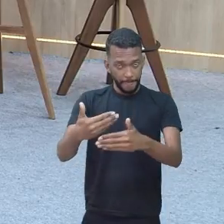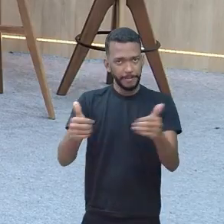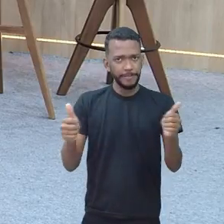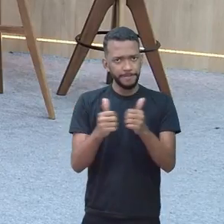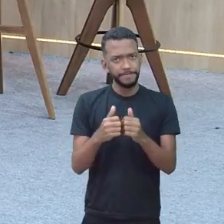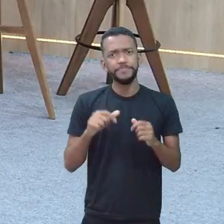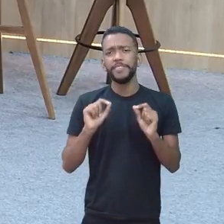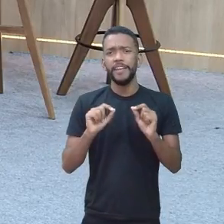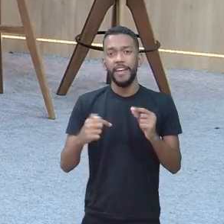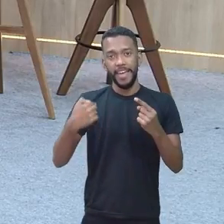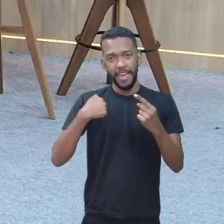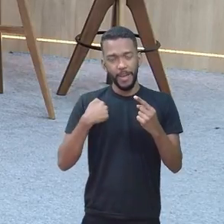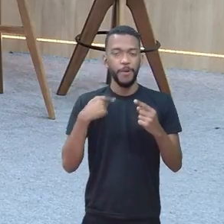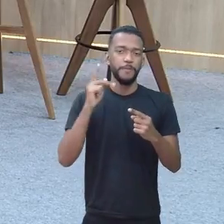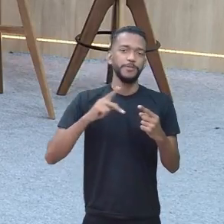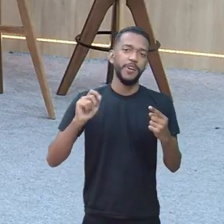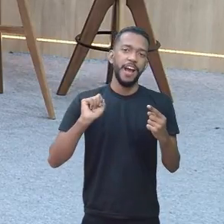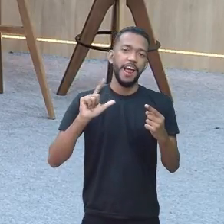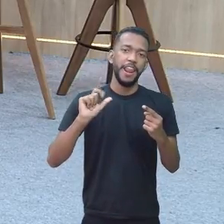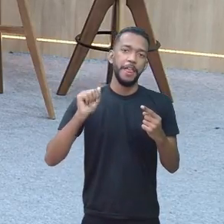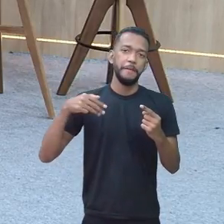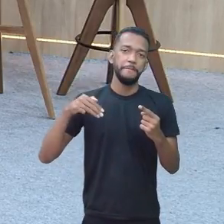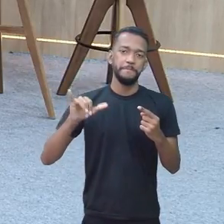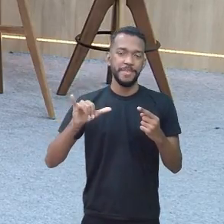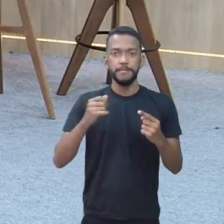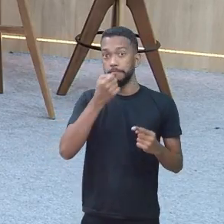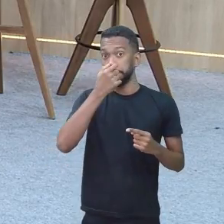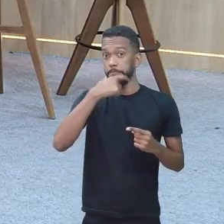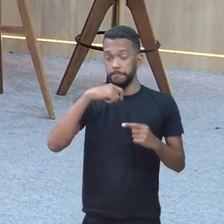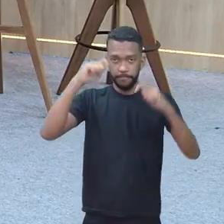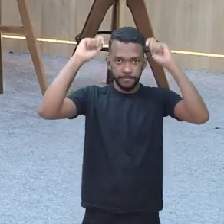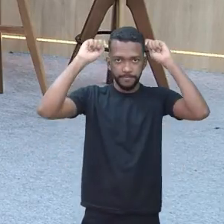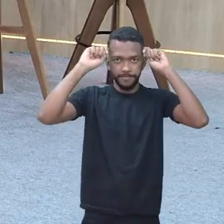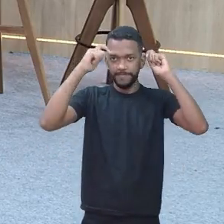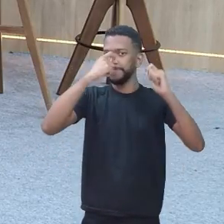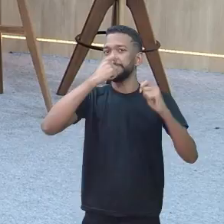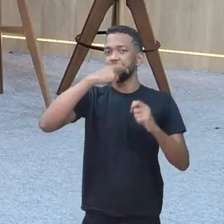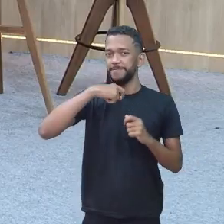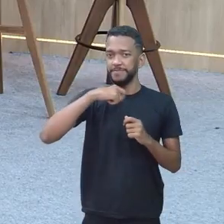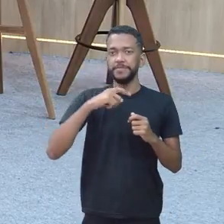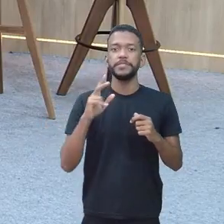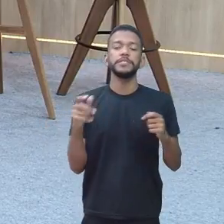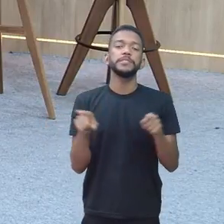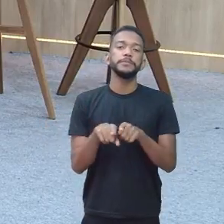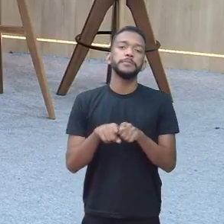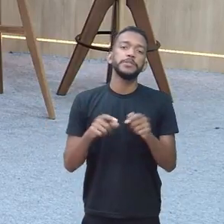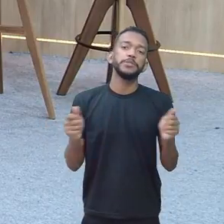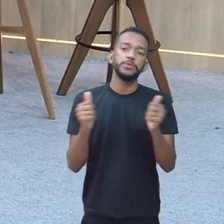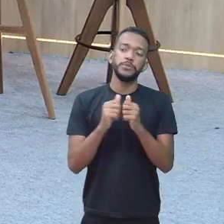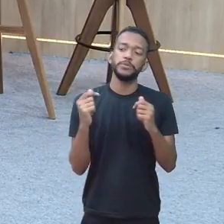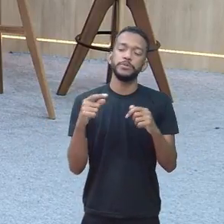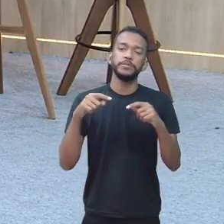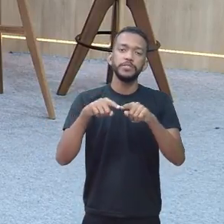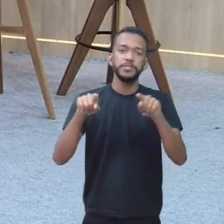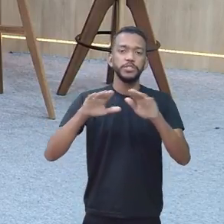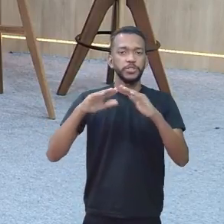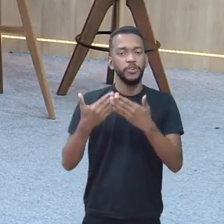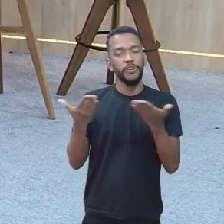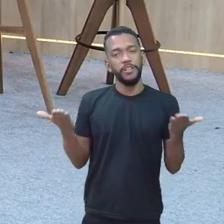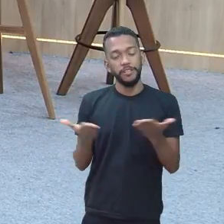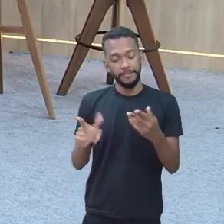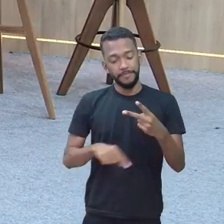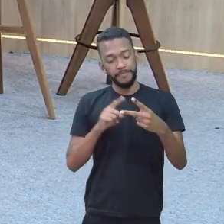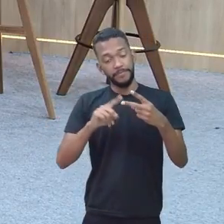Temos o professor Alami, que também estará junto com a gente, né, nessa escola que foi montada para vocês, e o